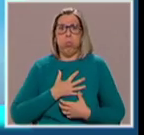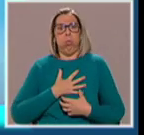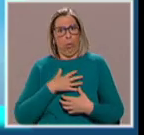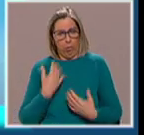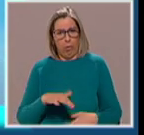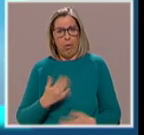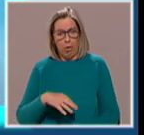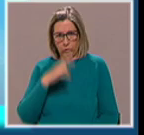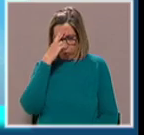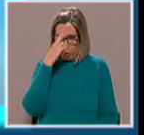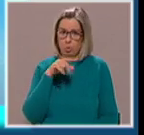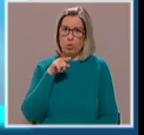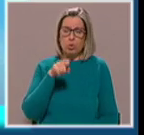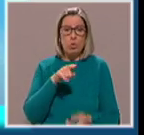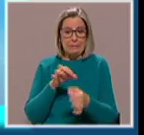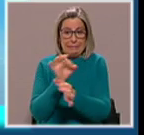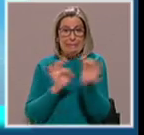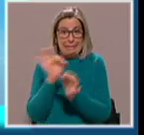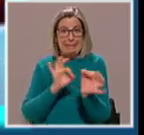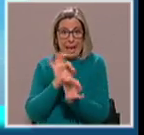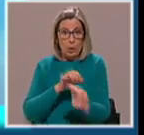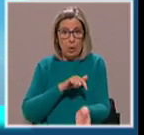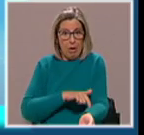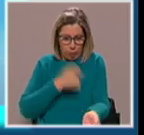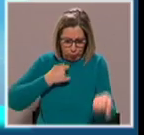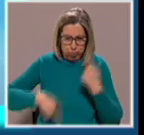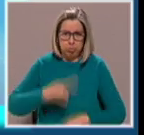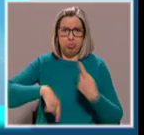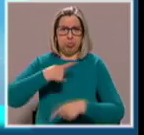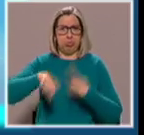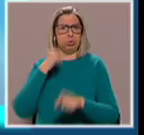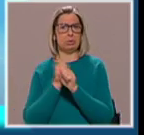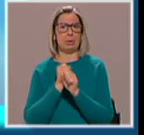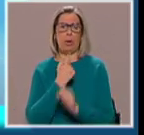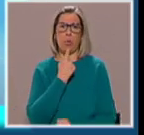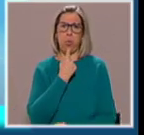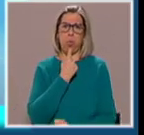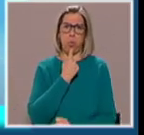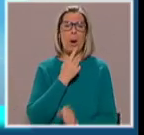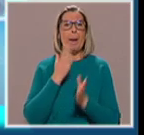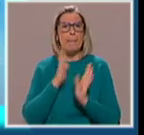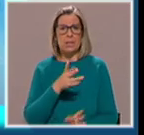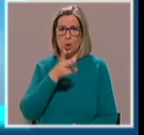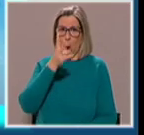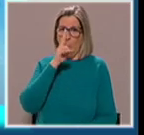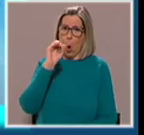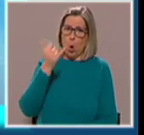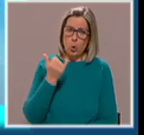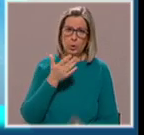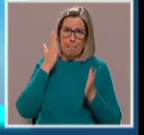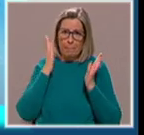As tuas células estão a trabalhar bastante, por isso precisam de mais oxigênio e de